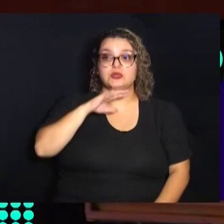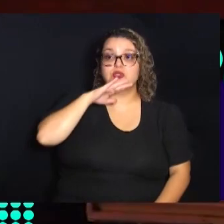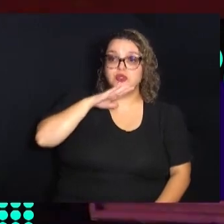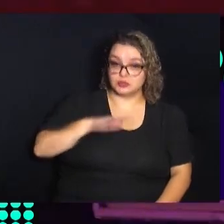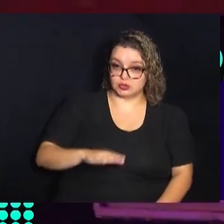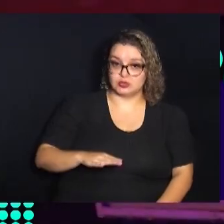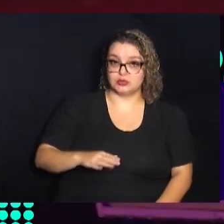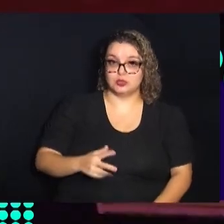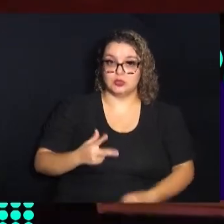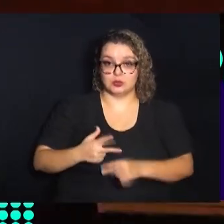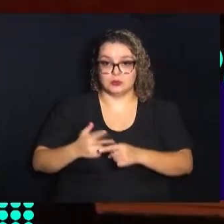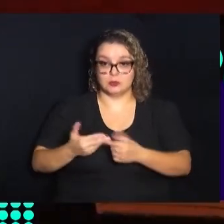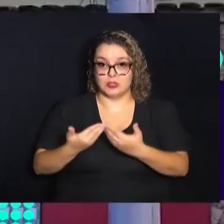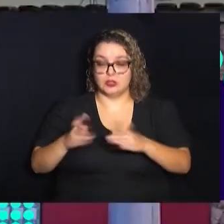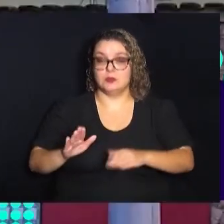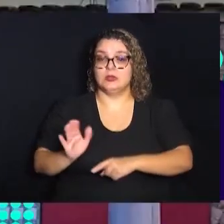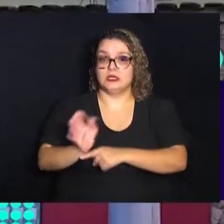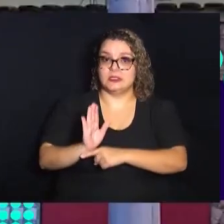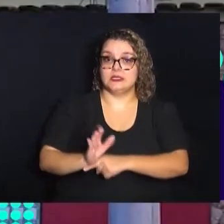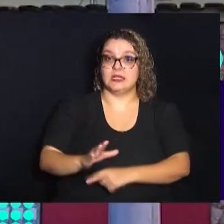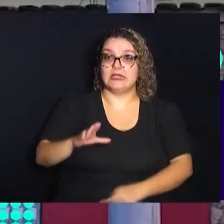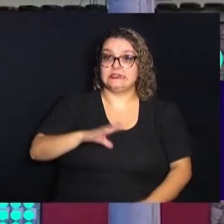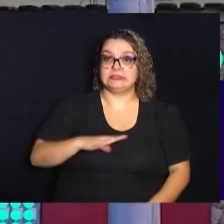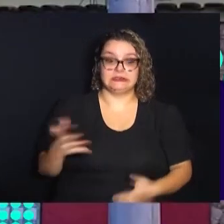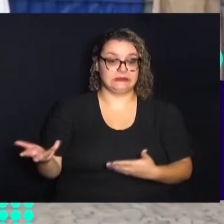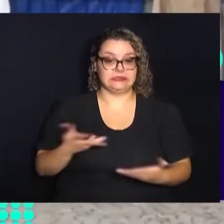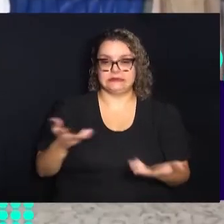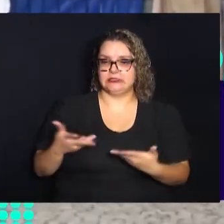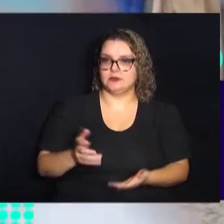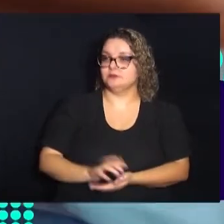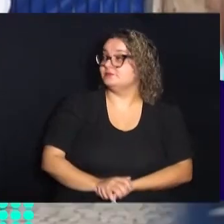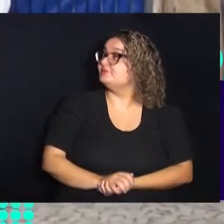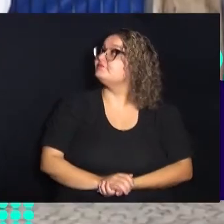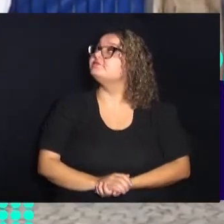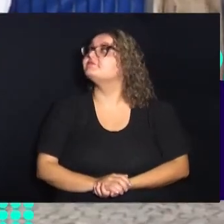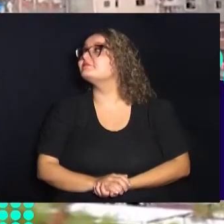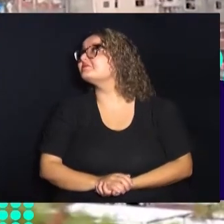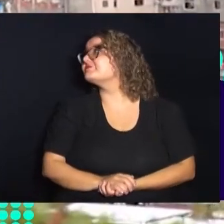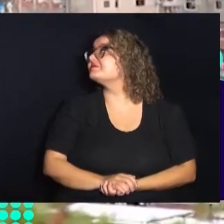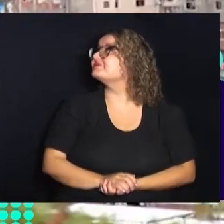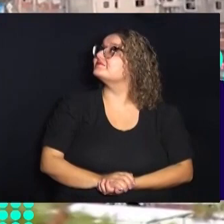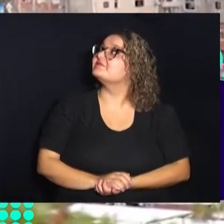às 2 da tarde, estreia o filme Cidade da Correria.